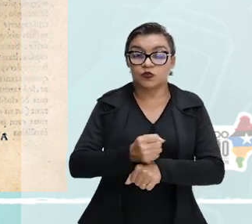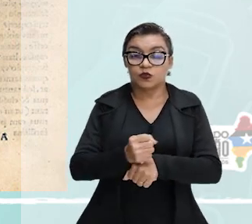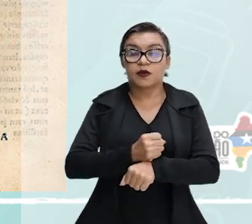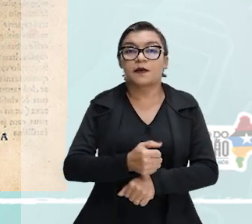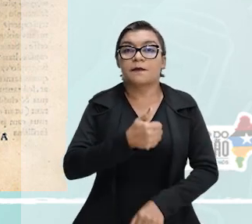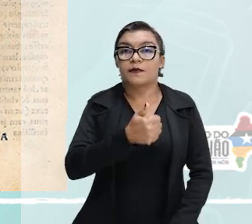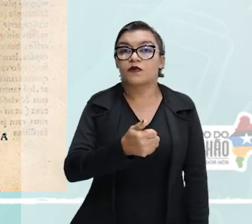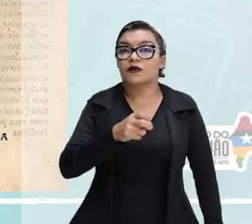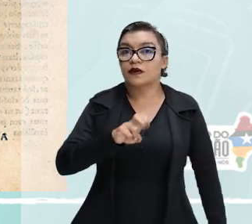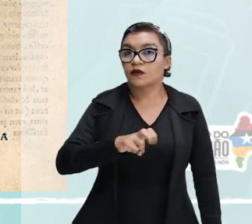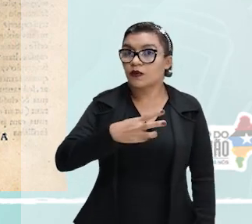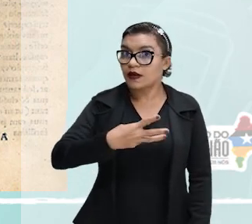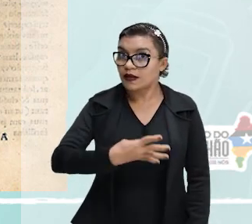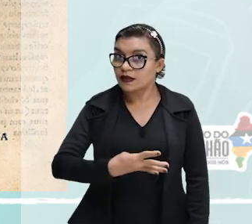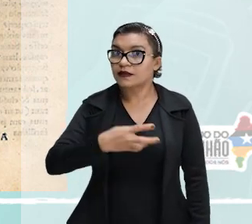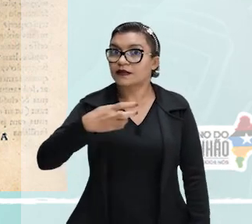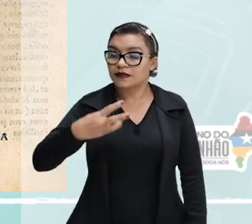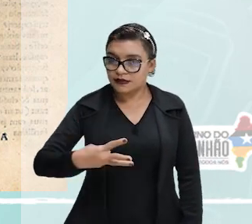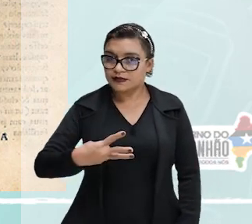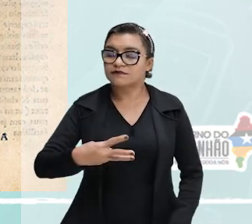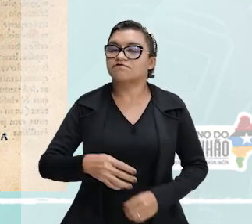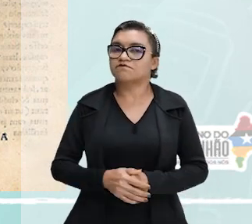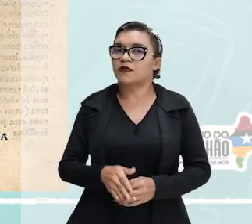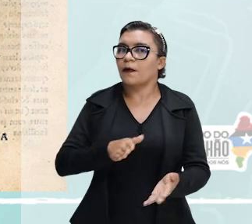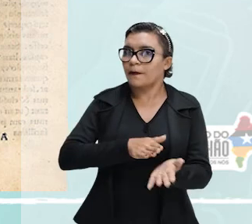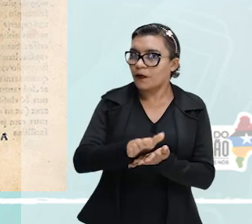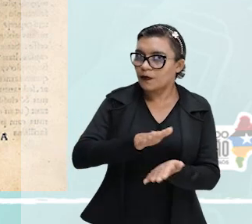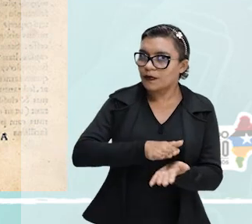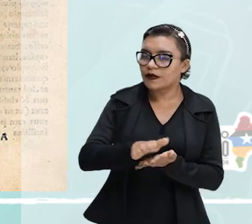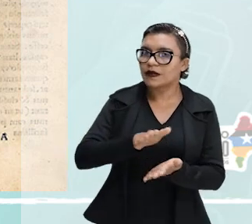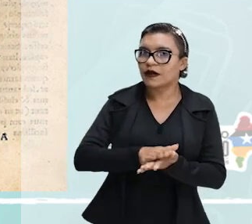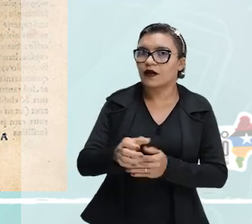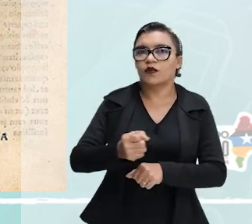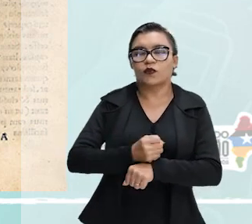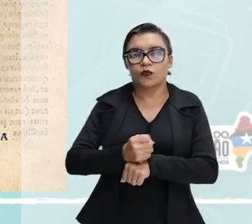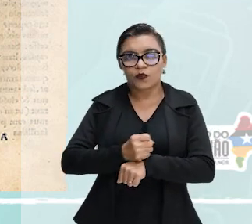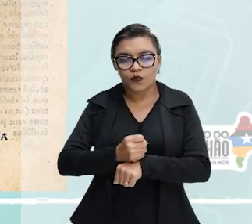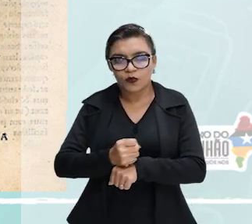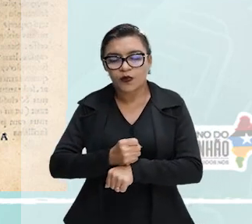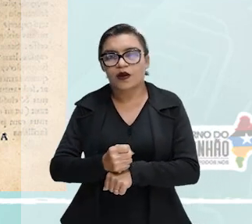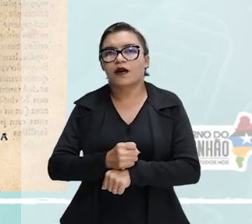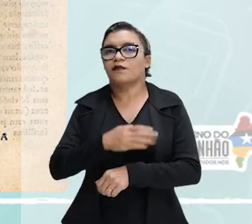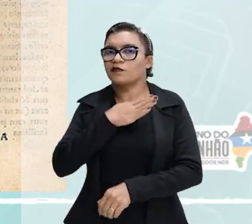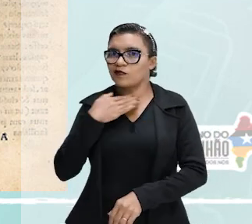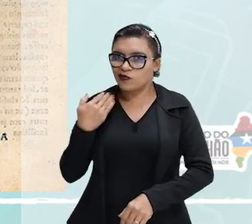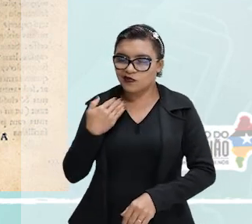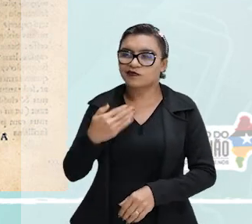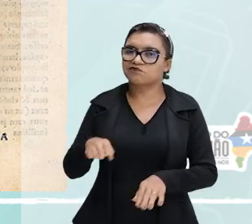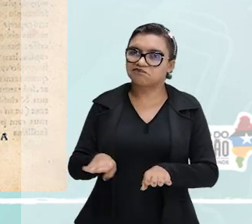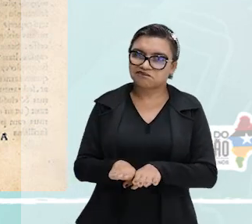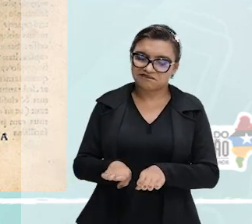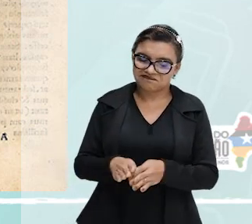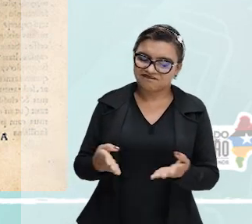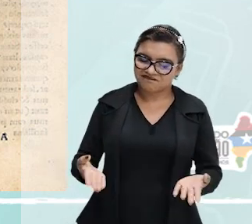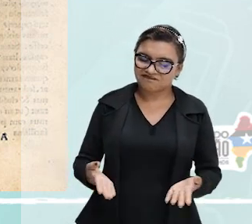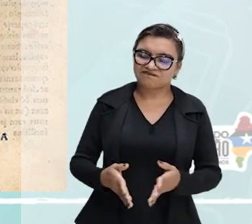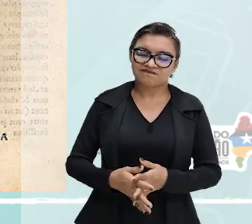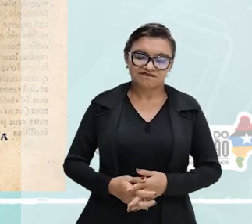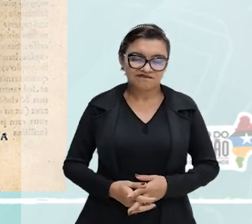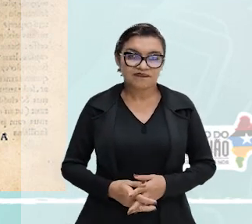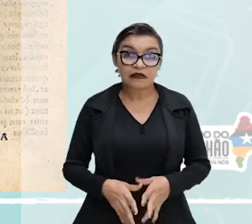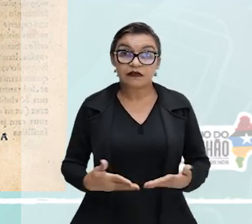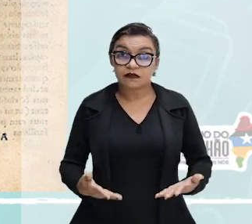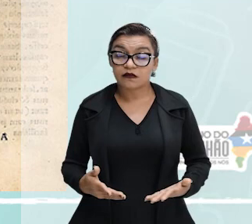1543, ok? Certo? Então ele foi publicado no ano de sua morte. Então a teoria